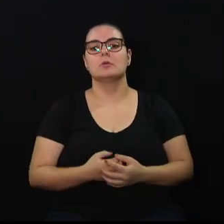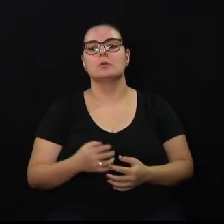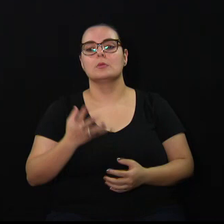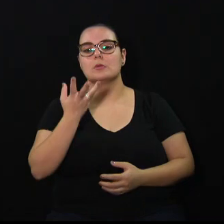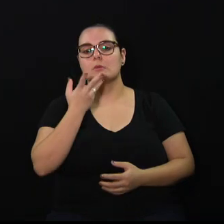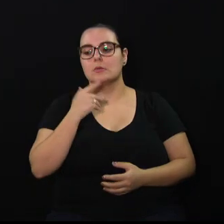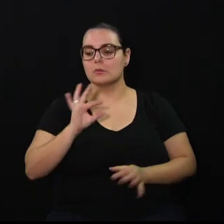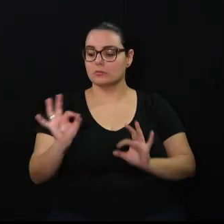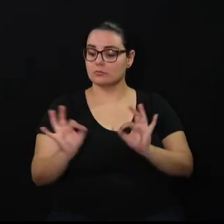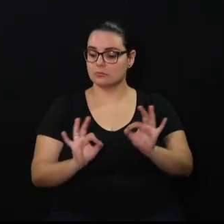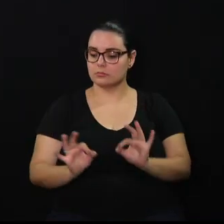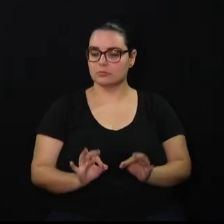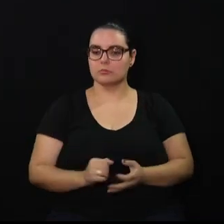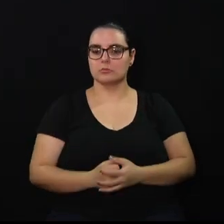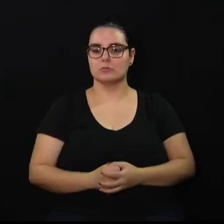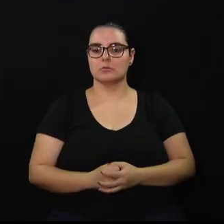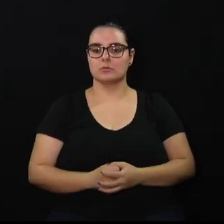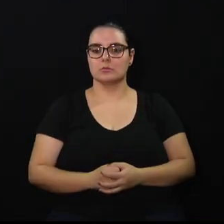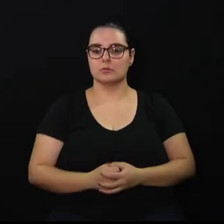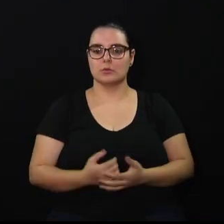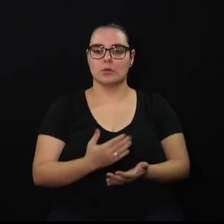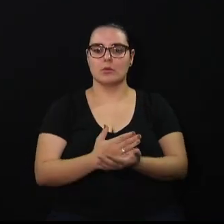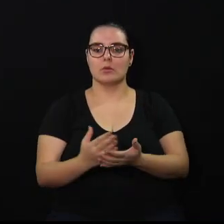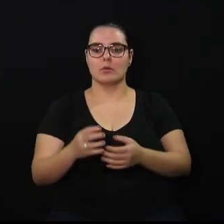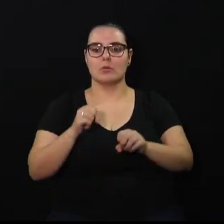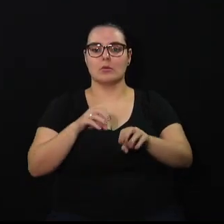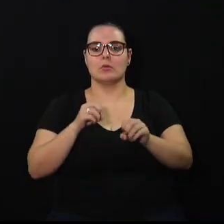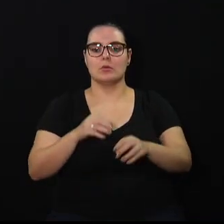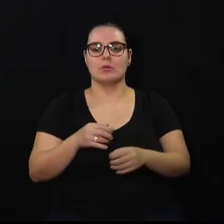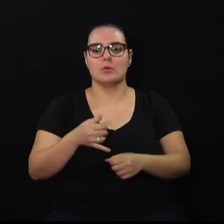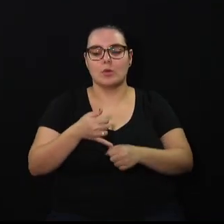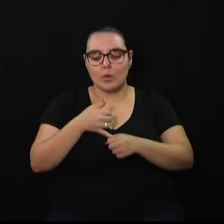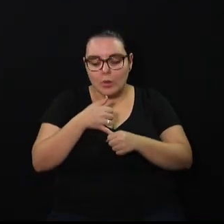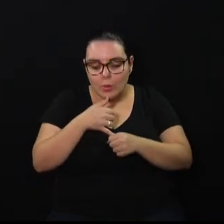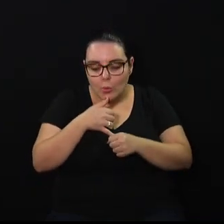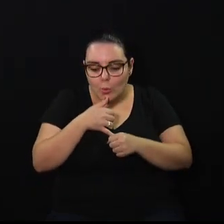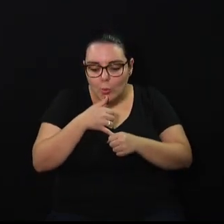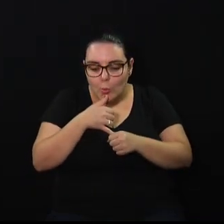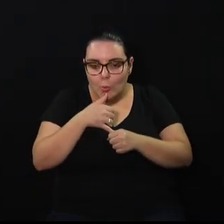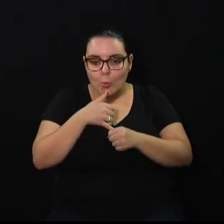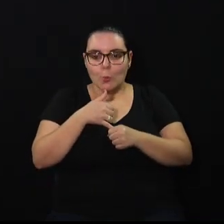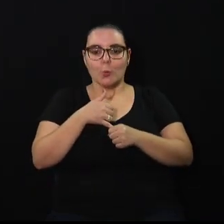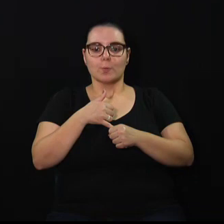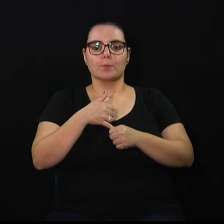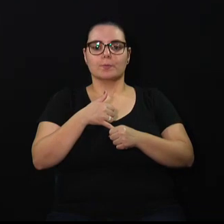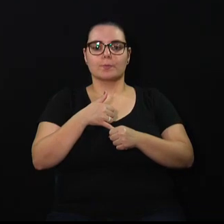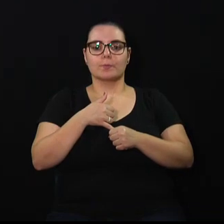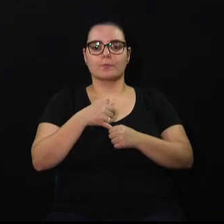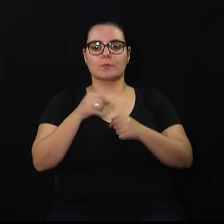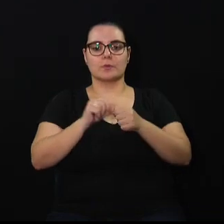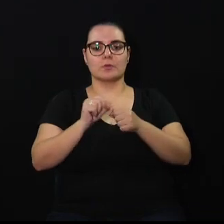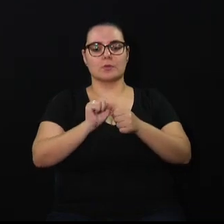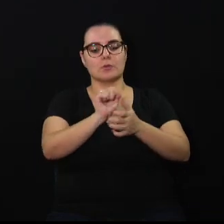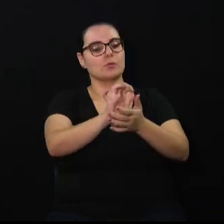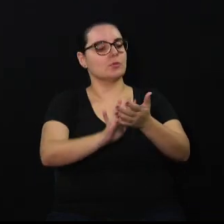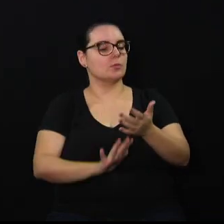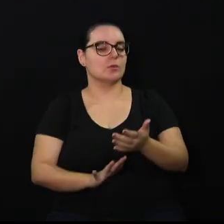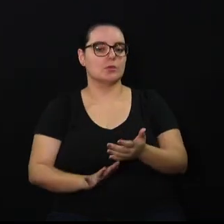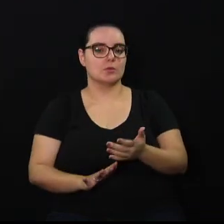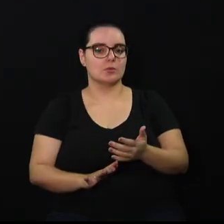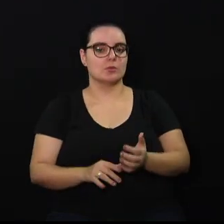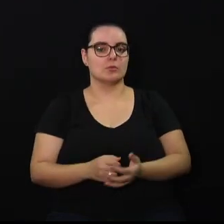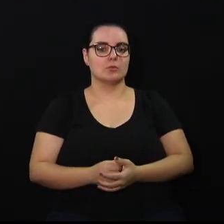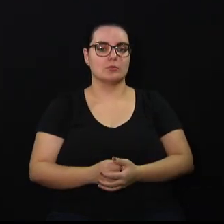pedras essa área sensorial osso papa no dia do suco fazendo uma outra actividade de